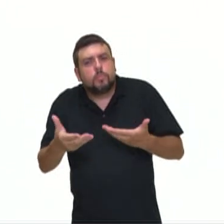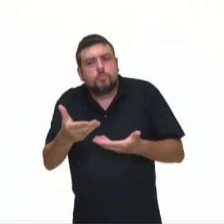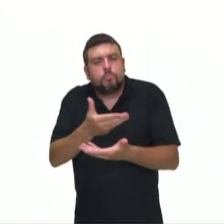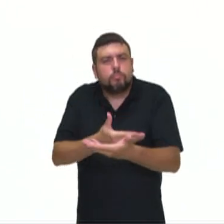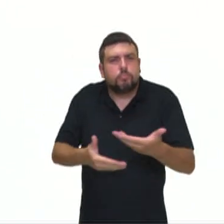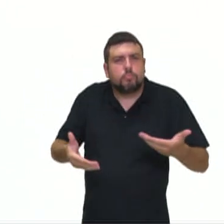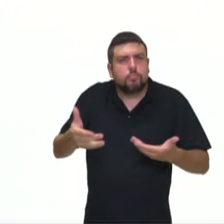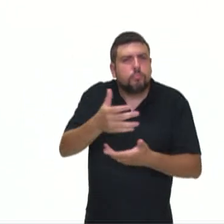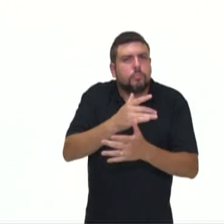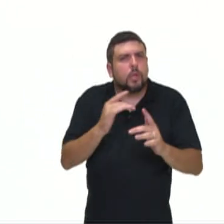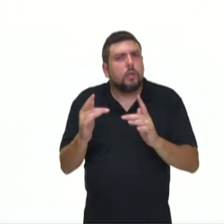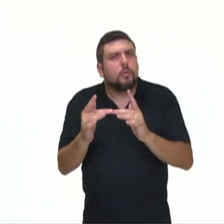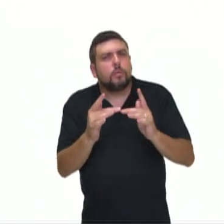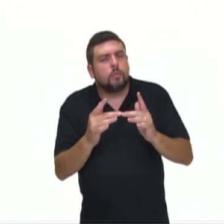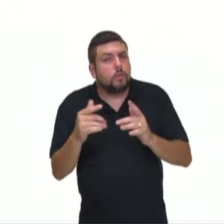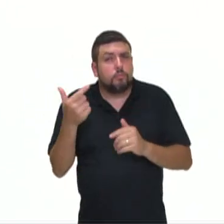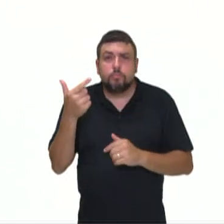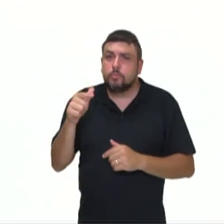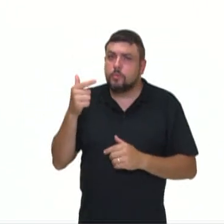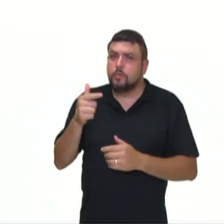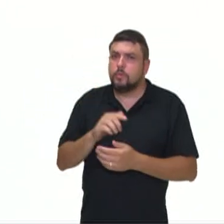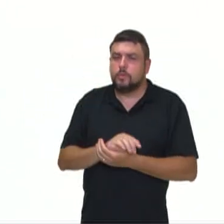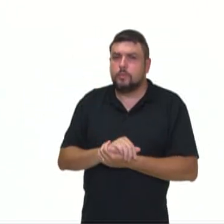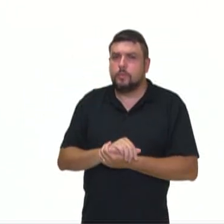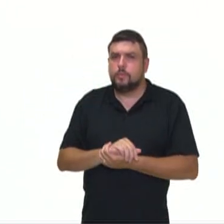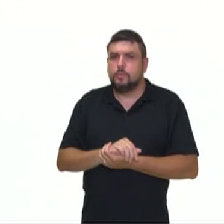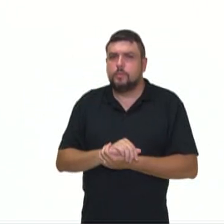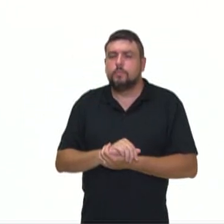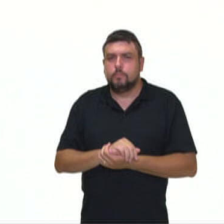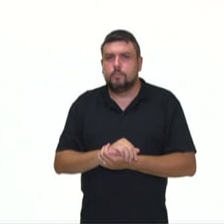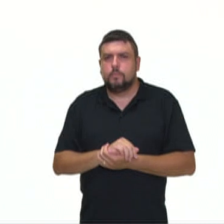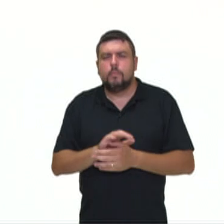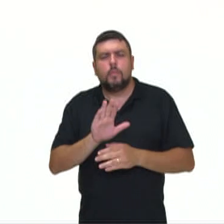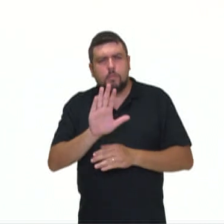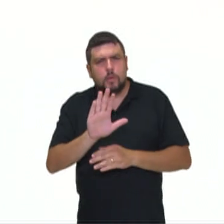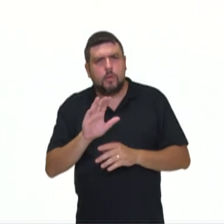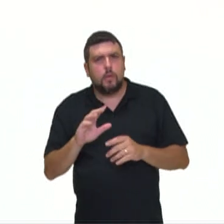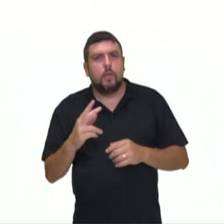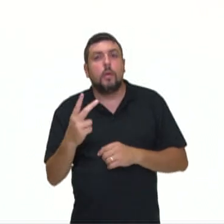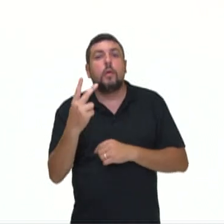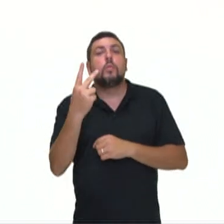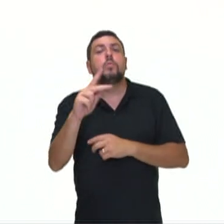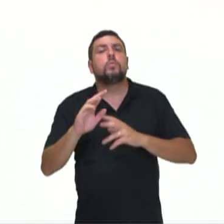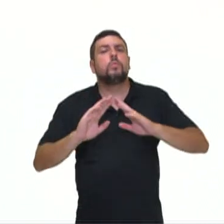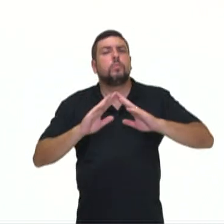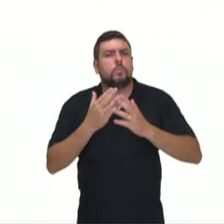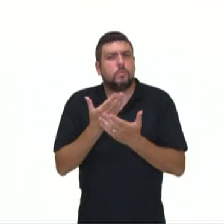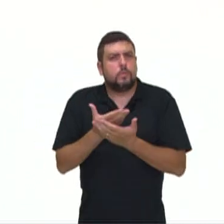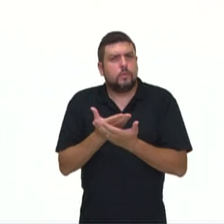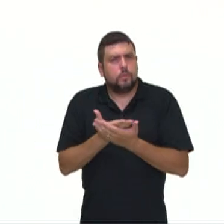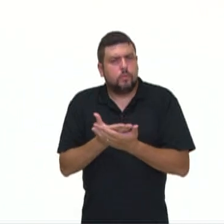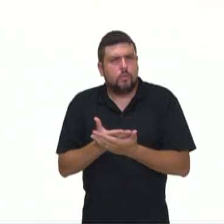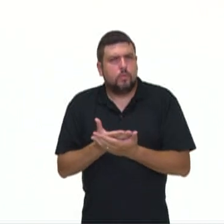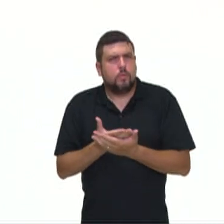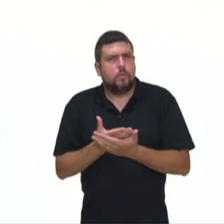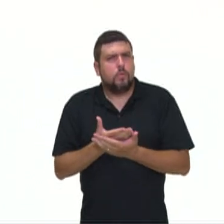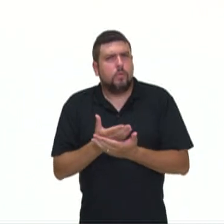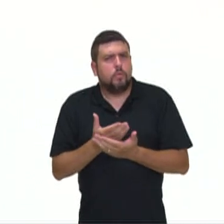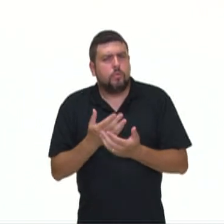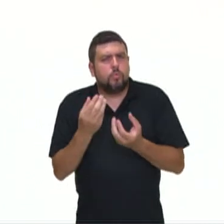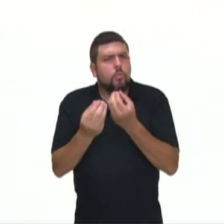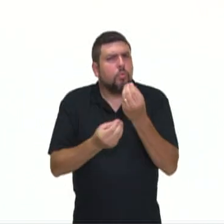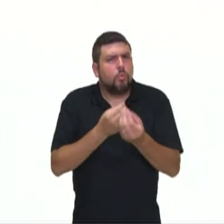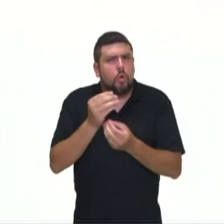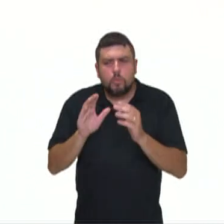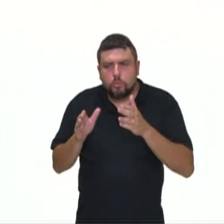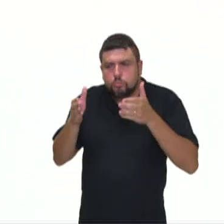competitivos? E outra questão, e a sua escola, em que momentos deu ênfase aos